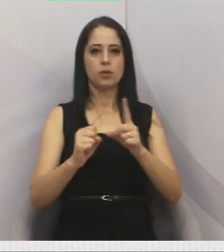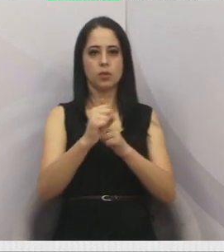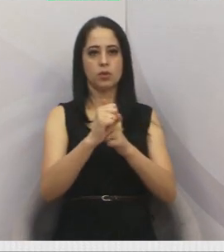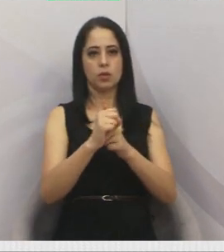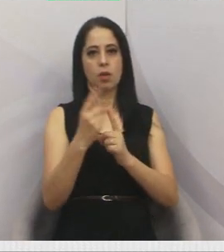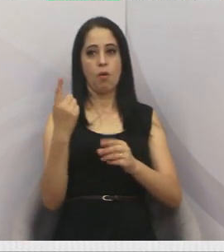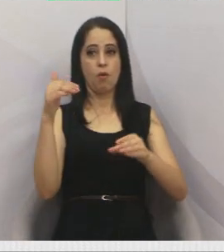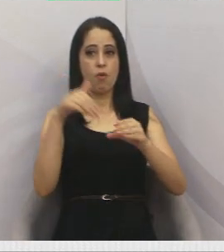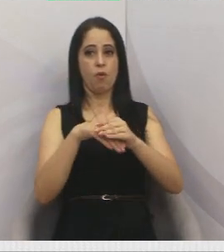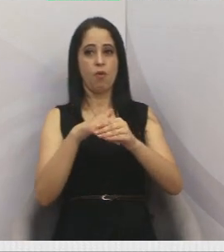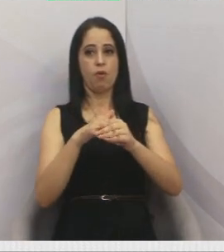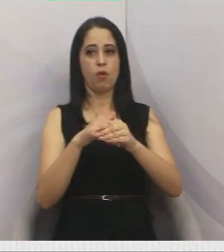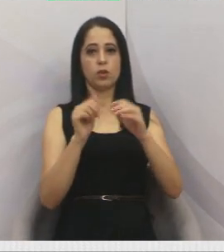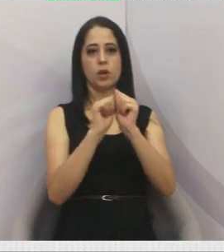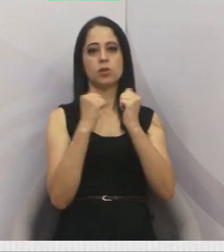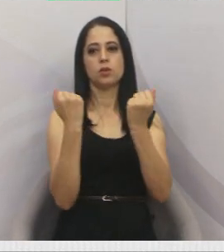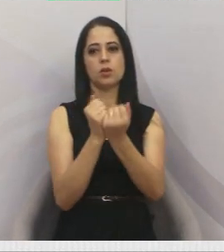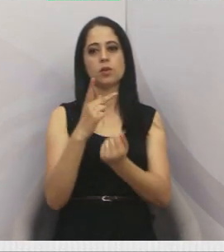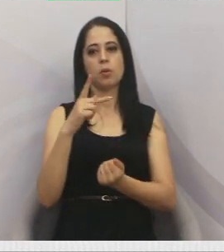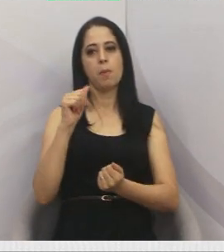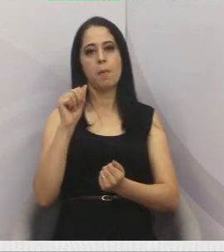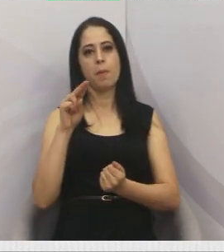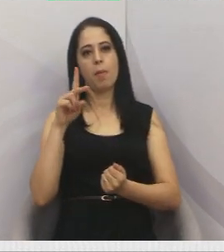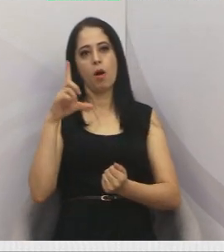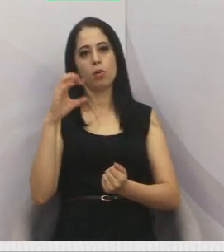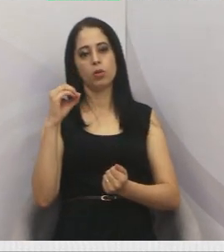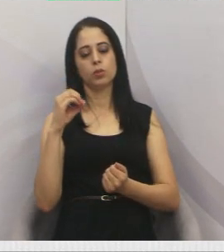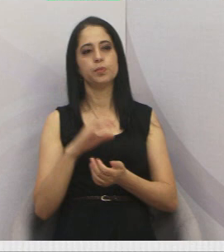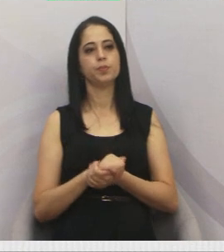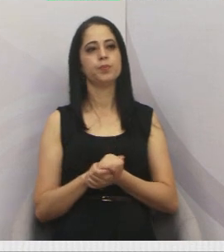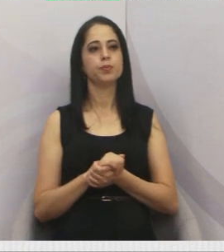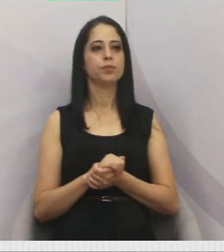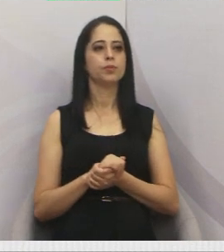Um voto para a Associação Paulo Graça.